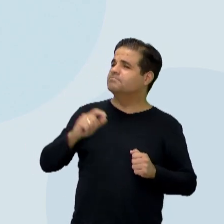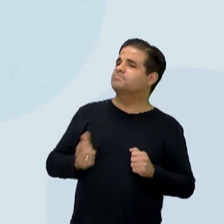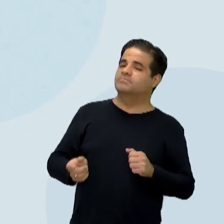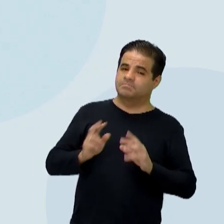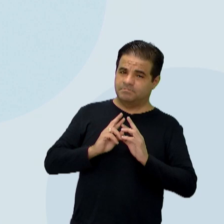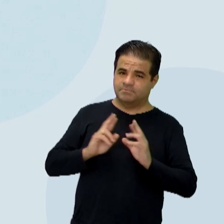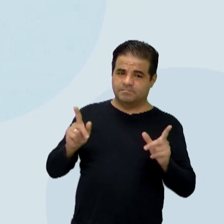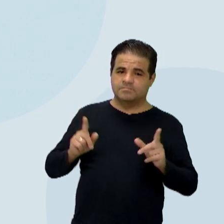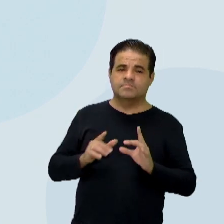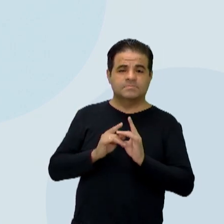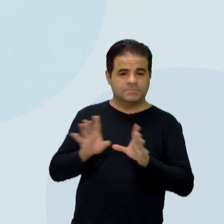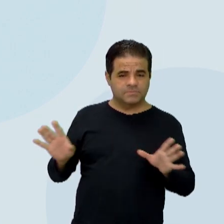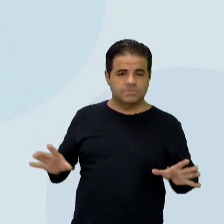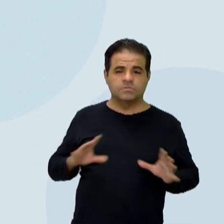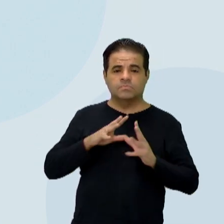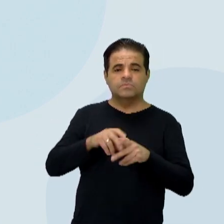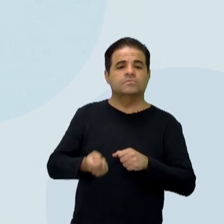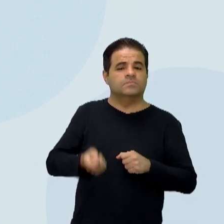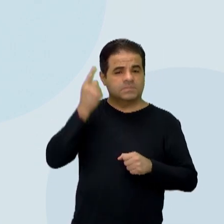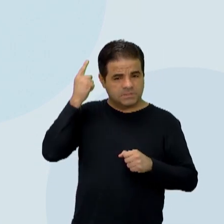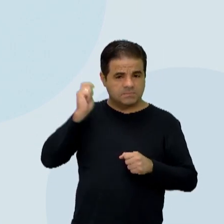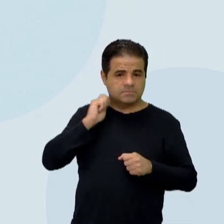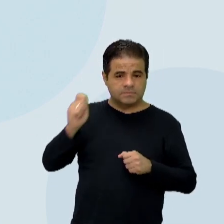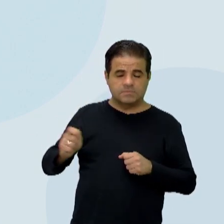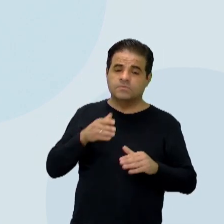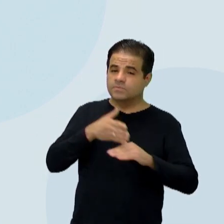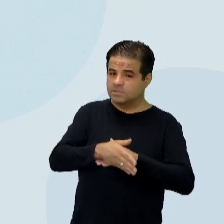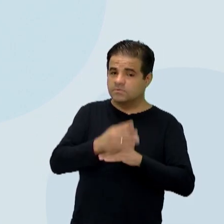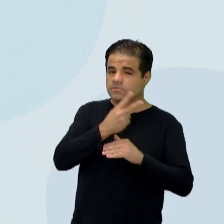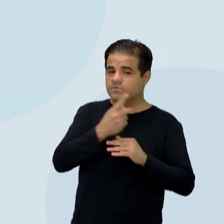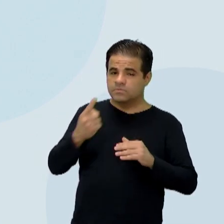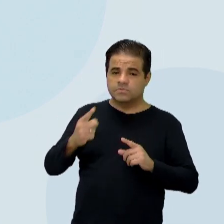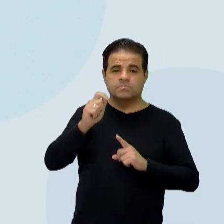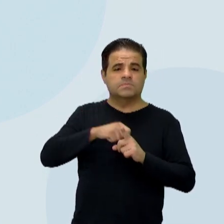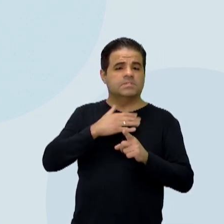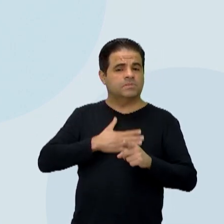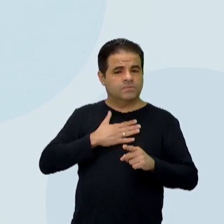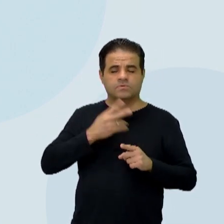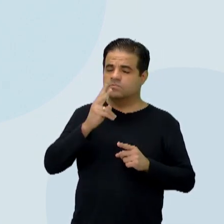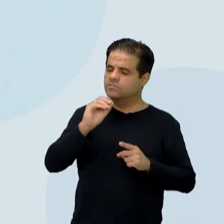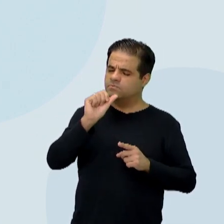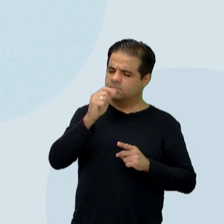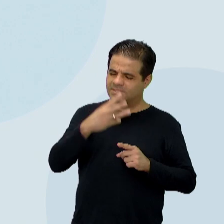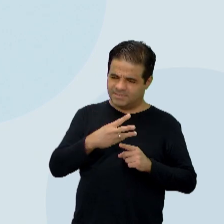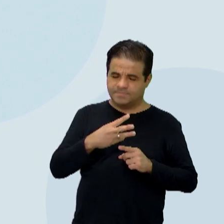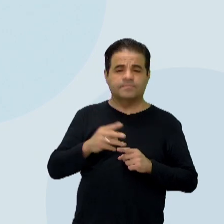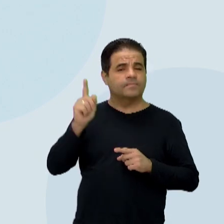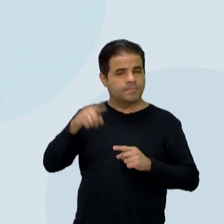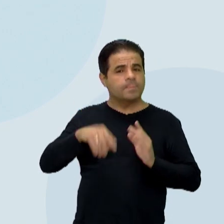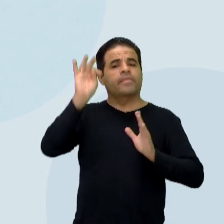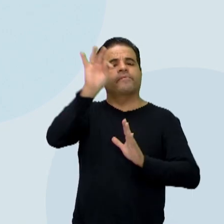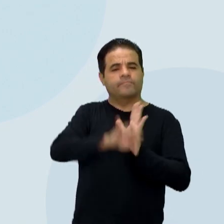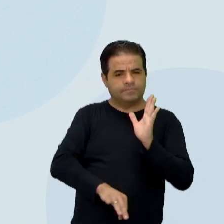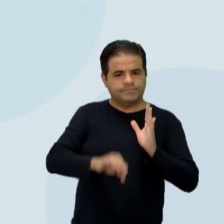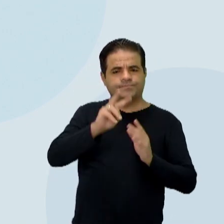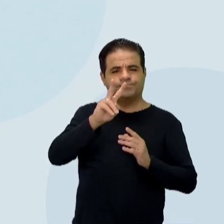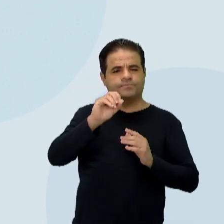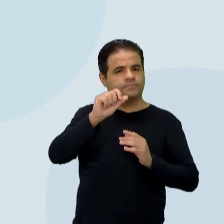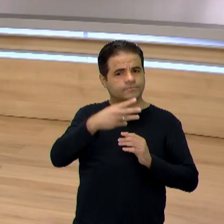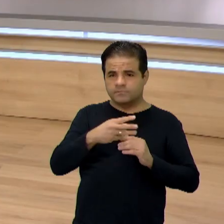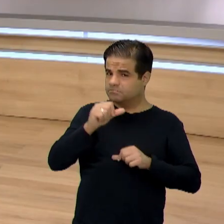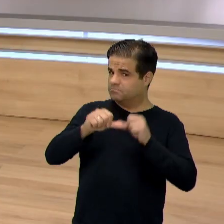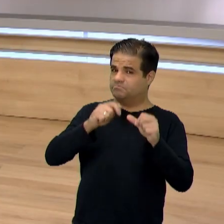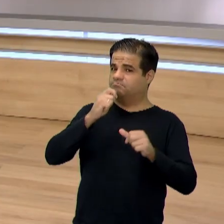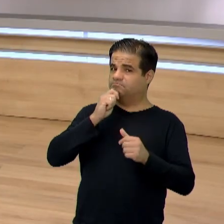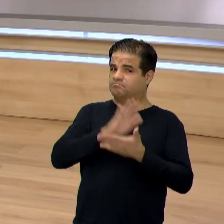da Abril.com.br e foi acessado em 21 de agosto de 2013 esse texto. Então, é um texto de 2013, mas não mudou